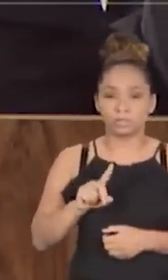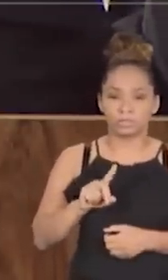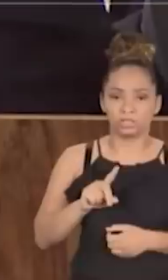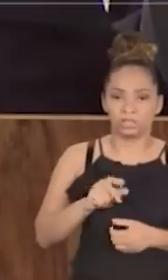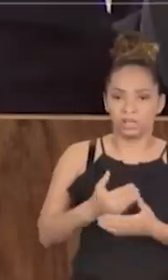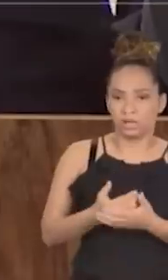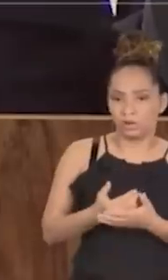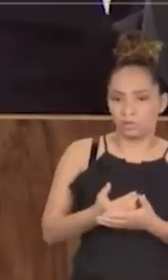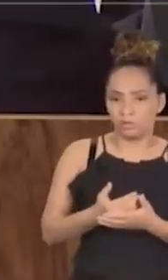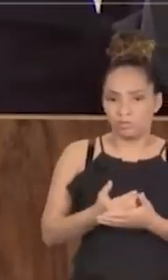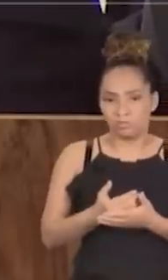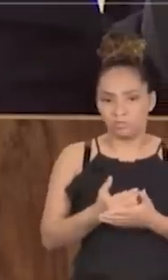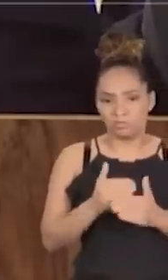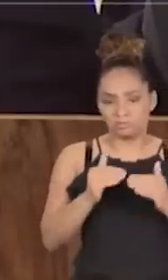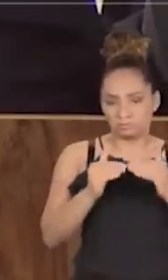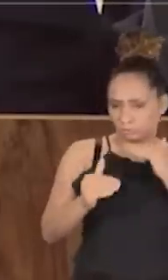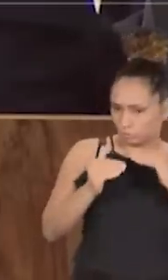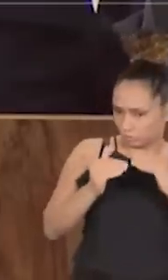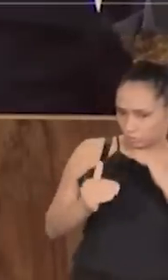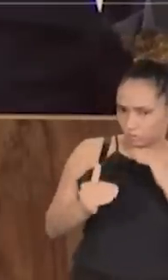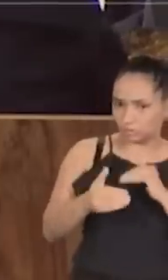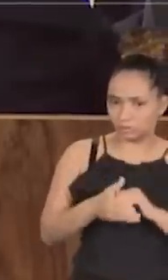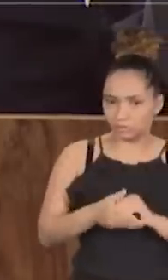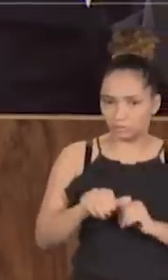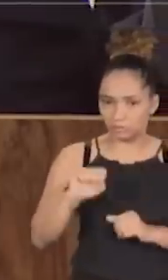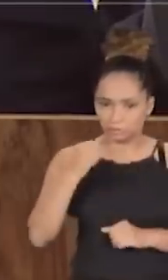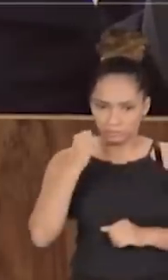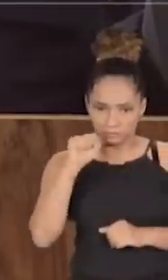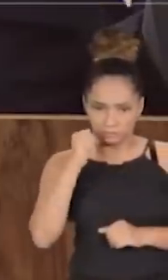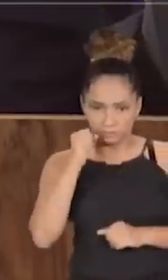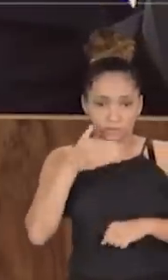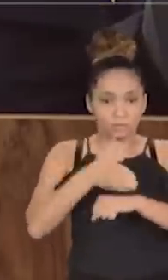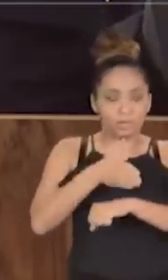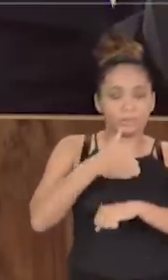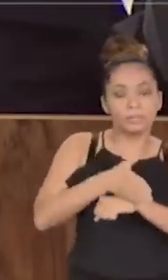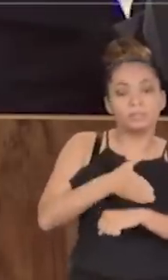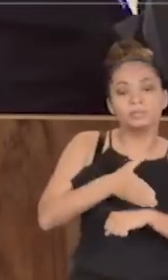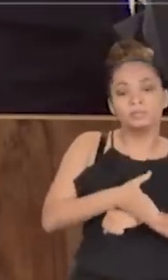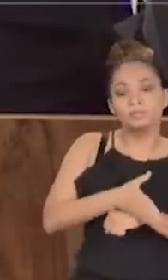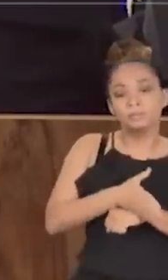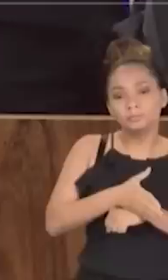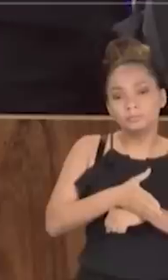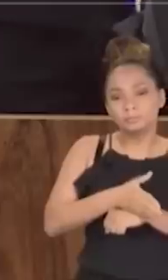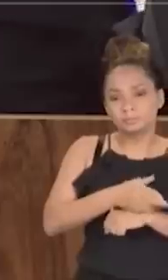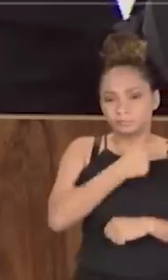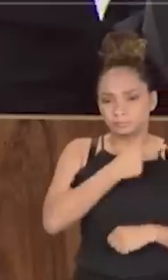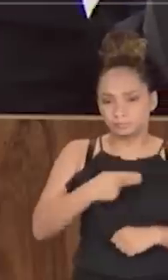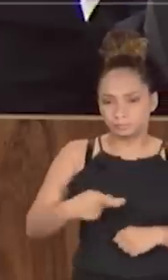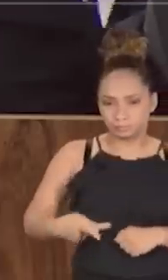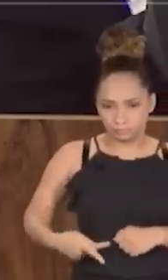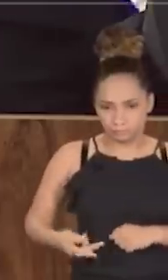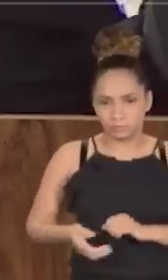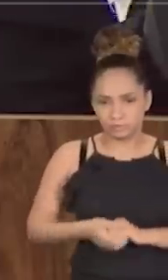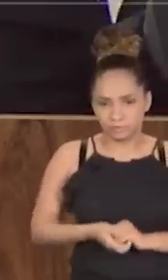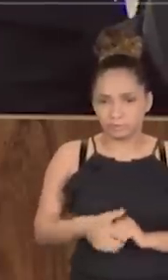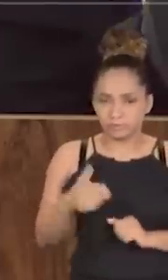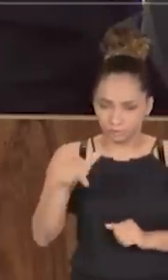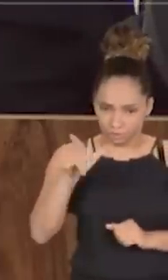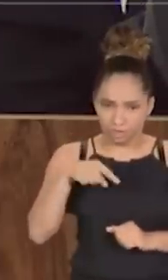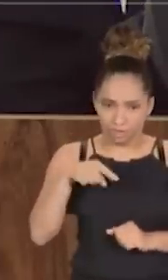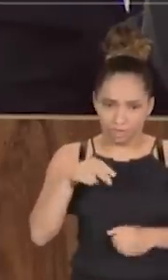margeante, como fez a senadora, em relação à participação do presidente no episódio. É assim que voto, senhor presidente.